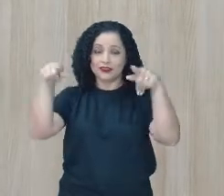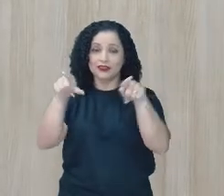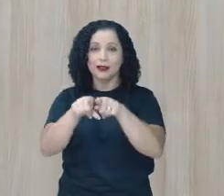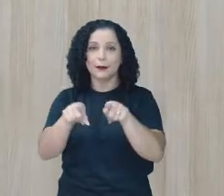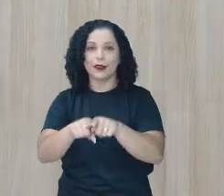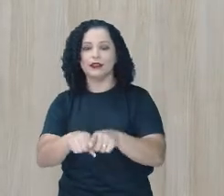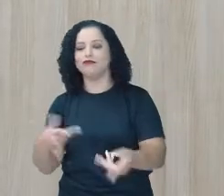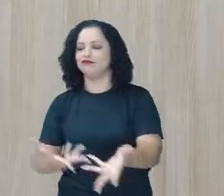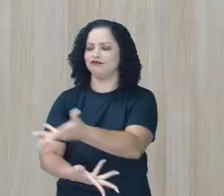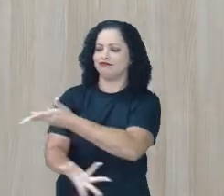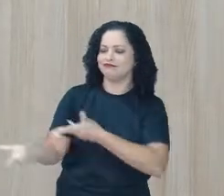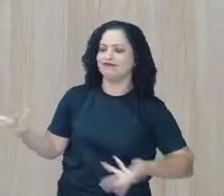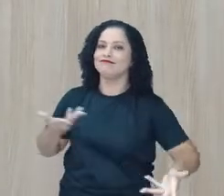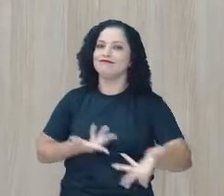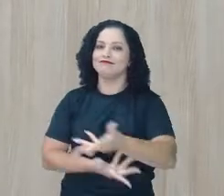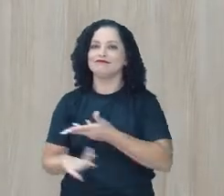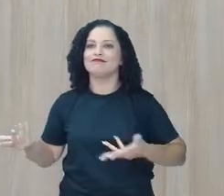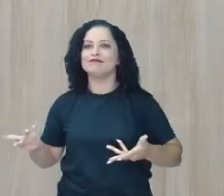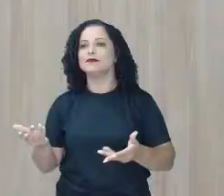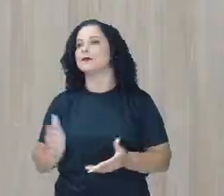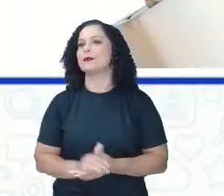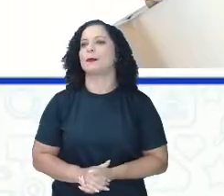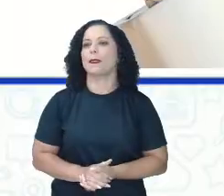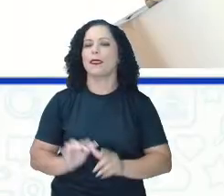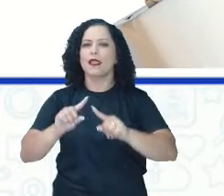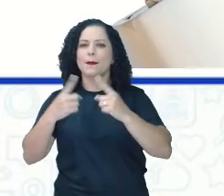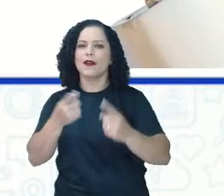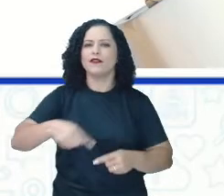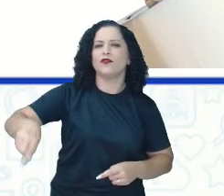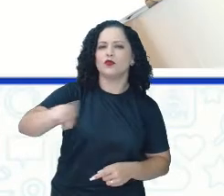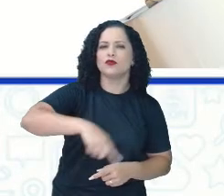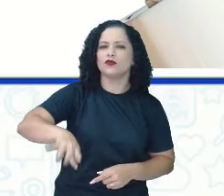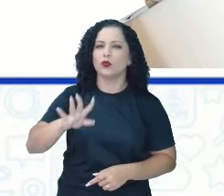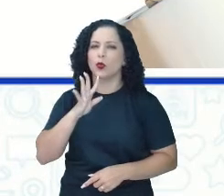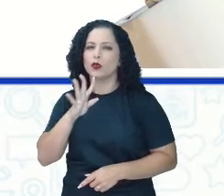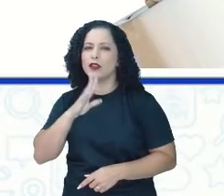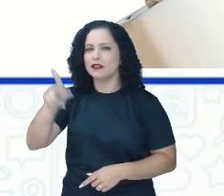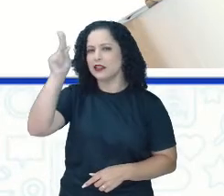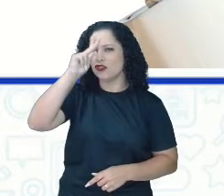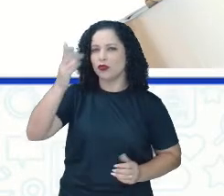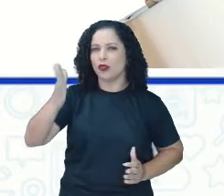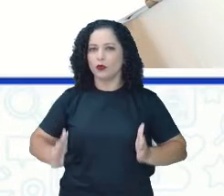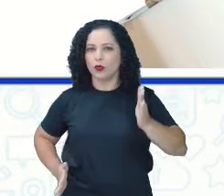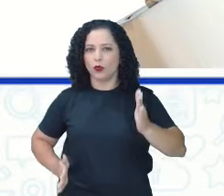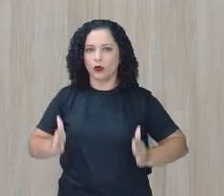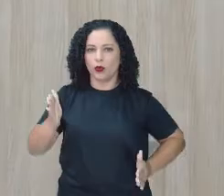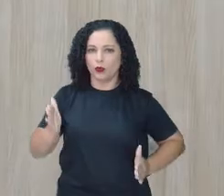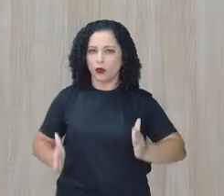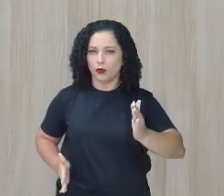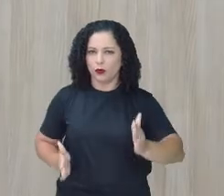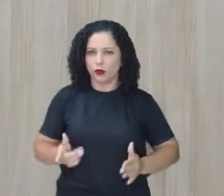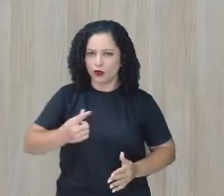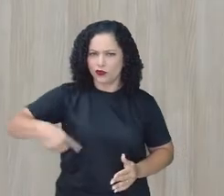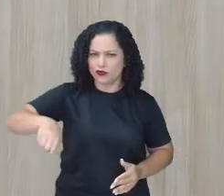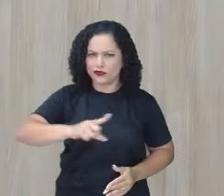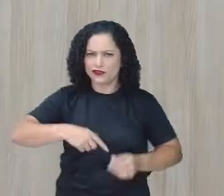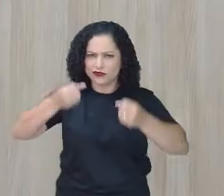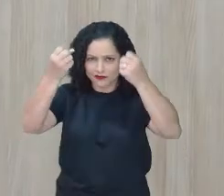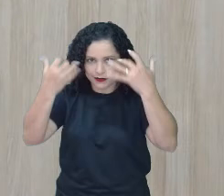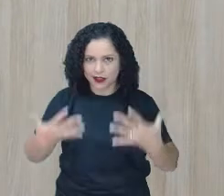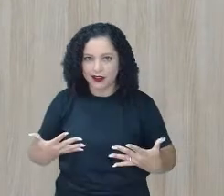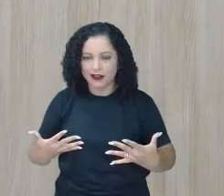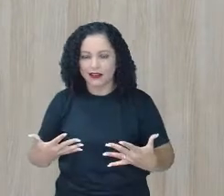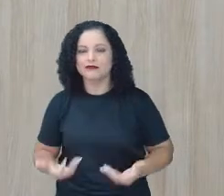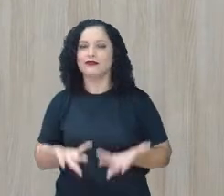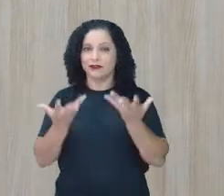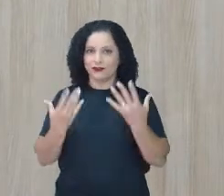eles para o nosso lado. Mas vocês conhecem a história do robô? Será que vocês saberiam me dizer? Não?